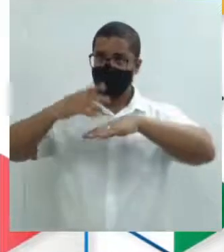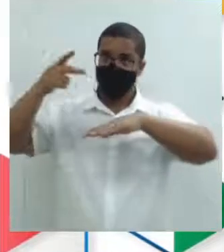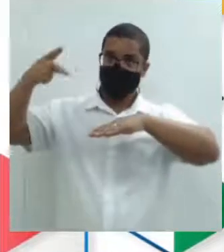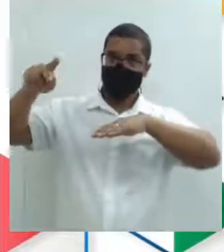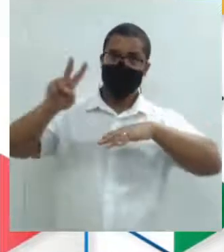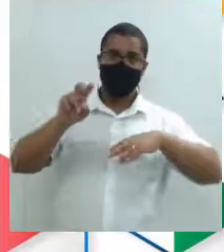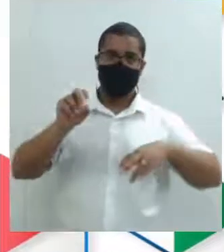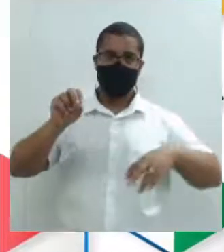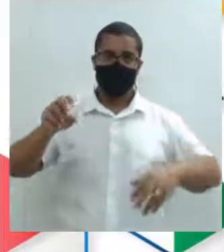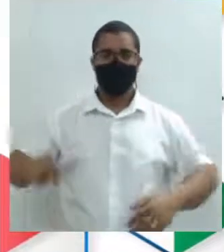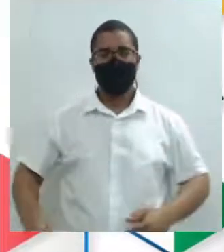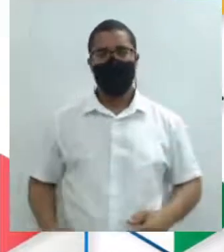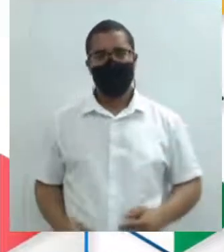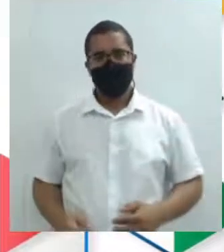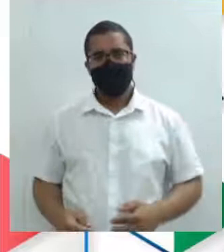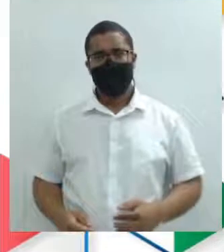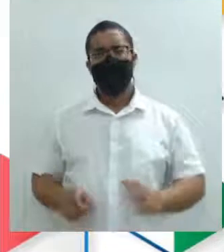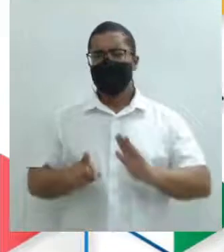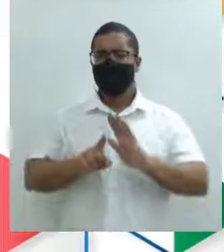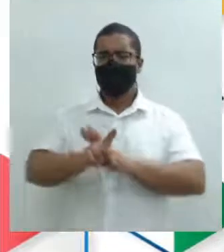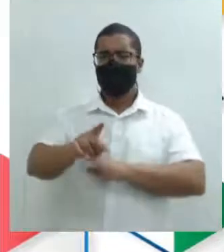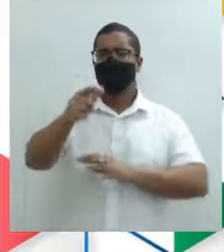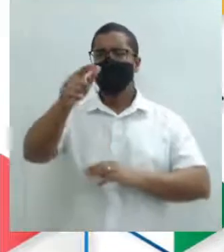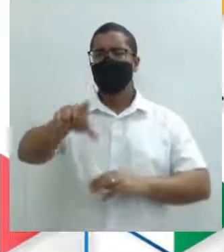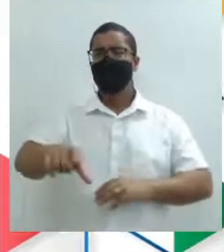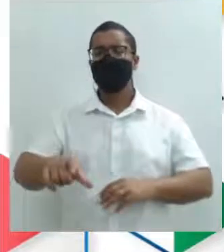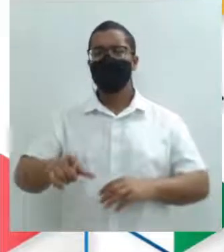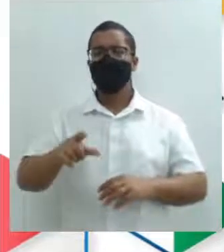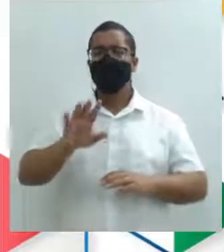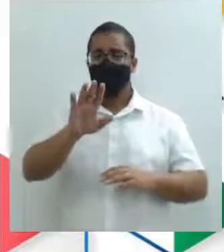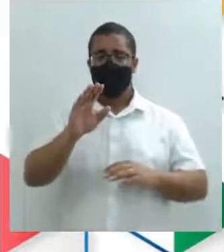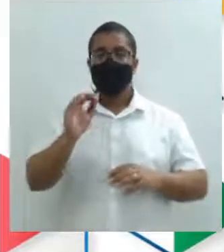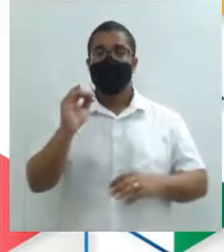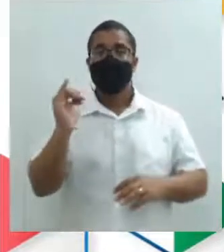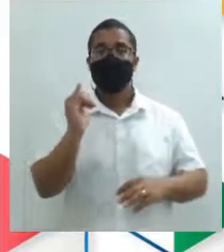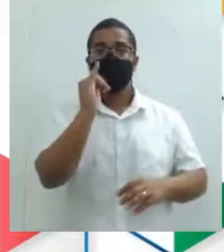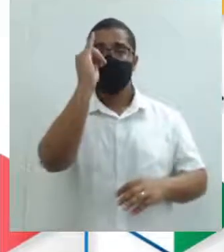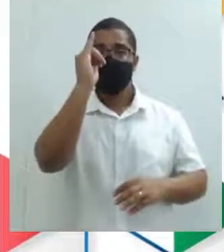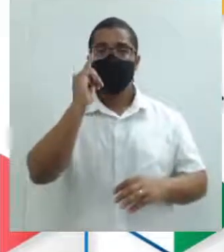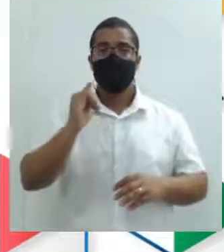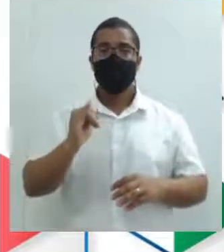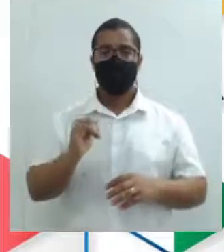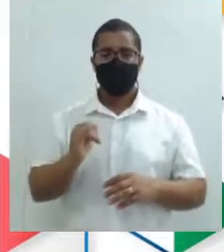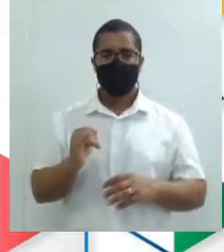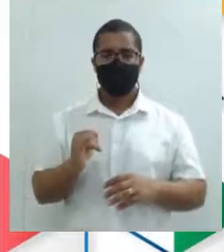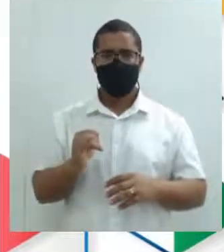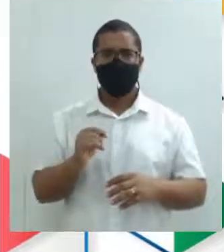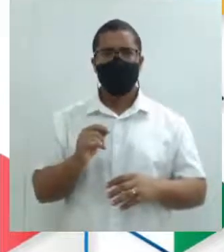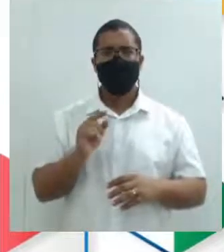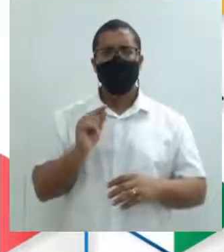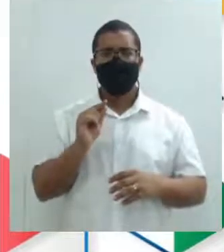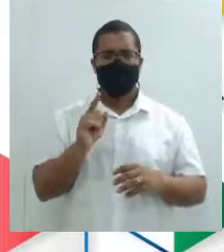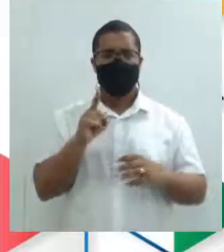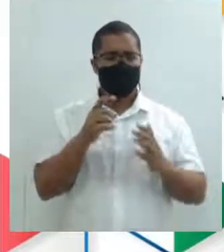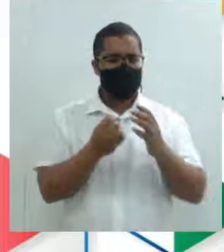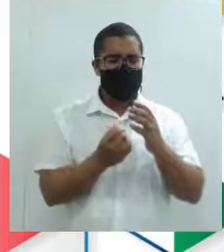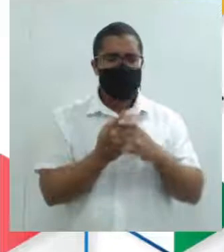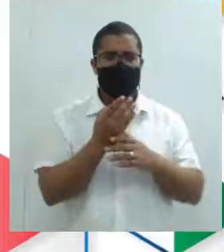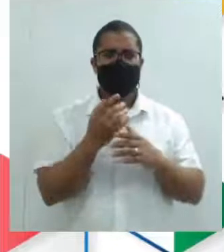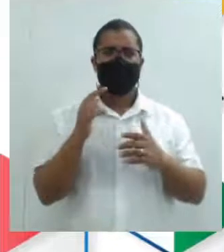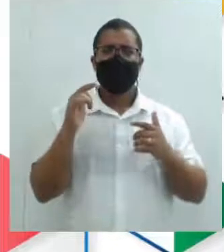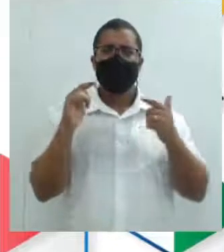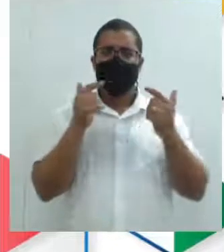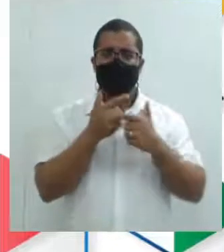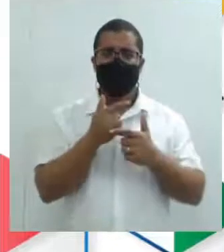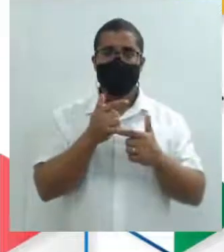Voltando para as perguntas. Por que é importante para a construção do humor na história o leitor não